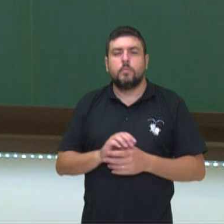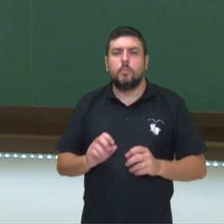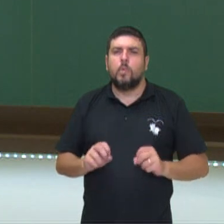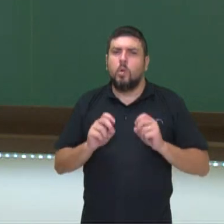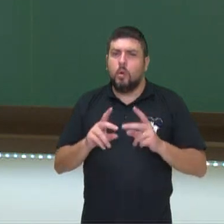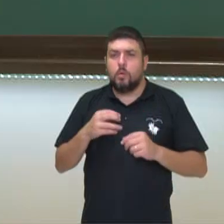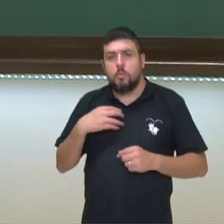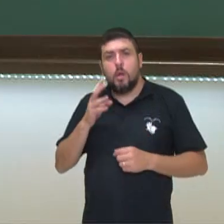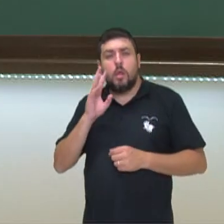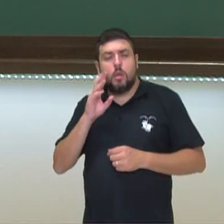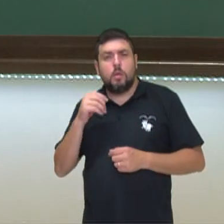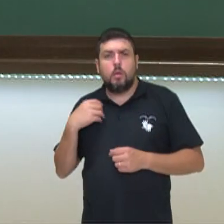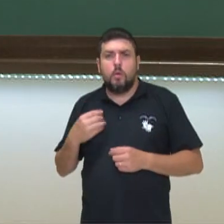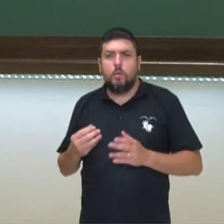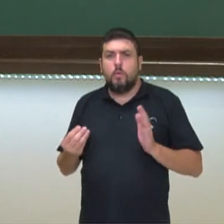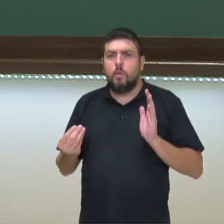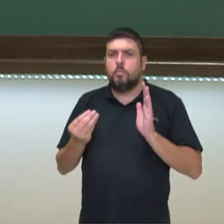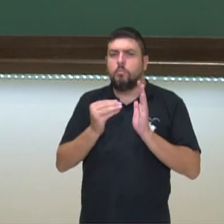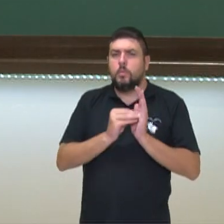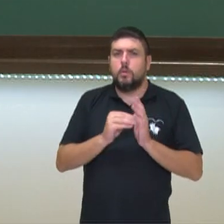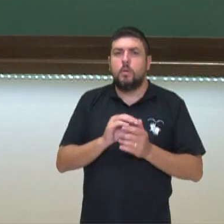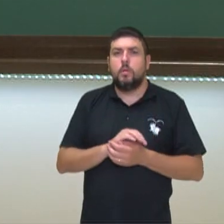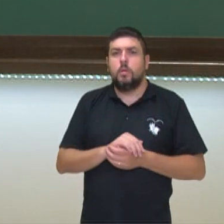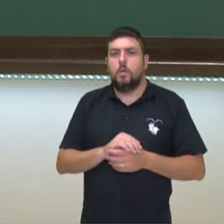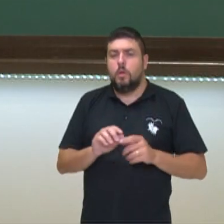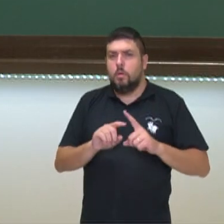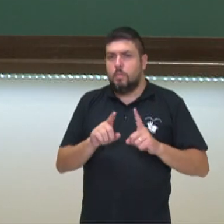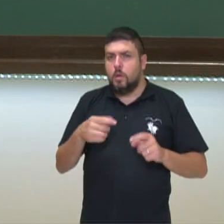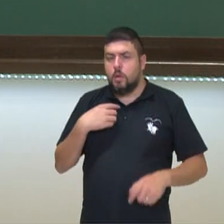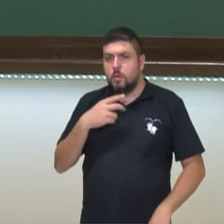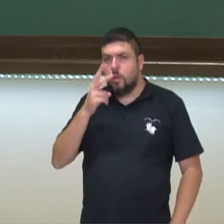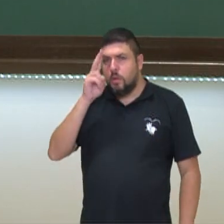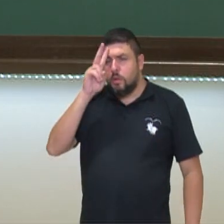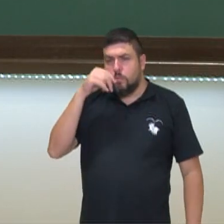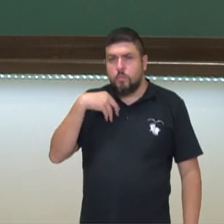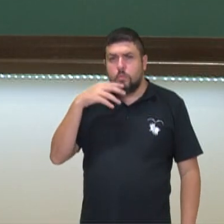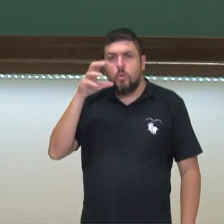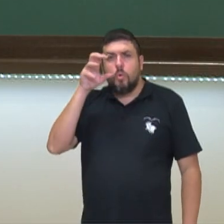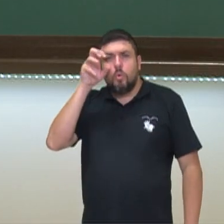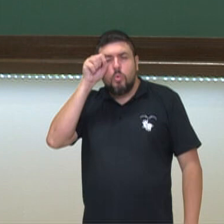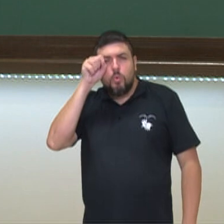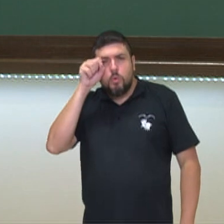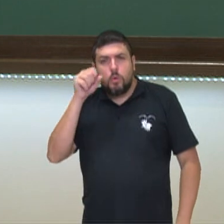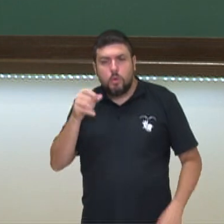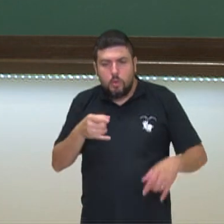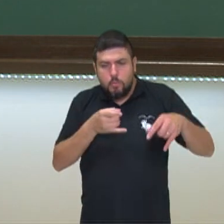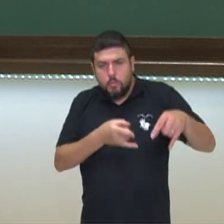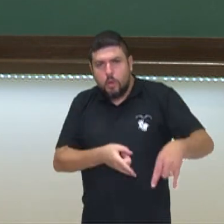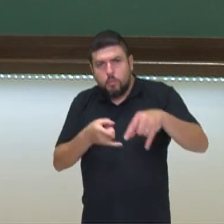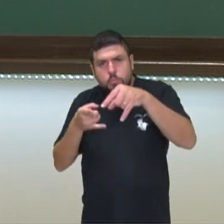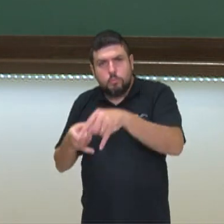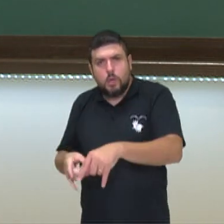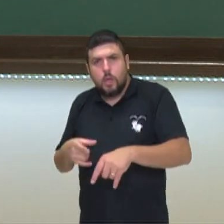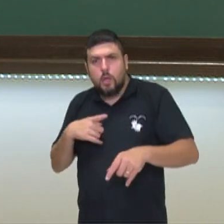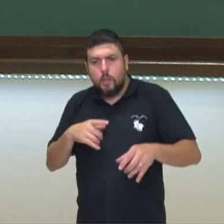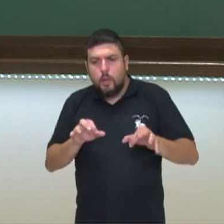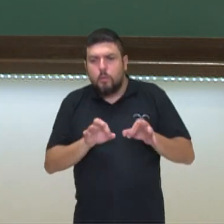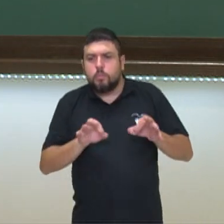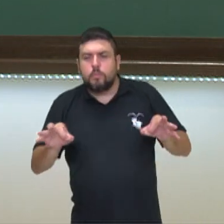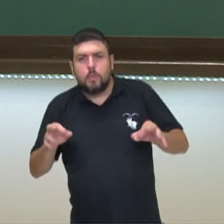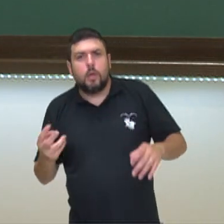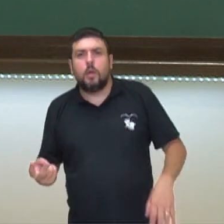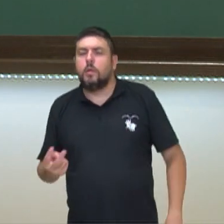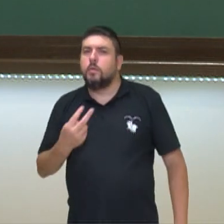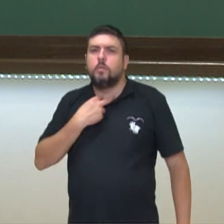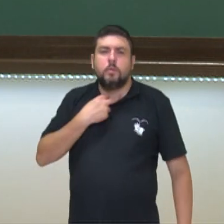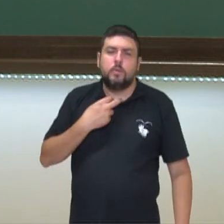achei legal que você colocou aqui. Agora, você lembrou que nem todos os quartos que têm 2 camas têm 2 metros de distância uma da outra, que